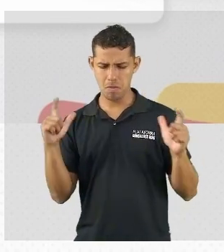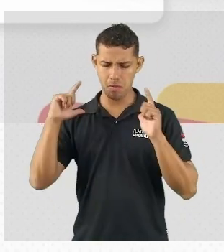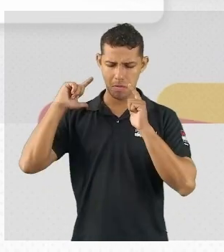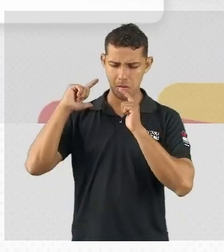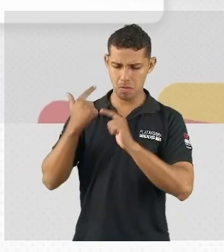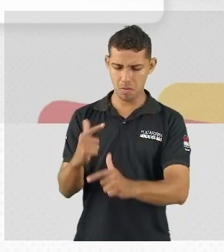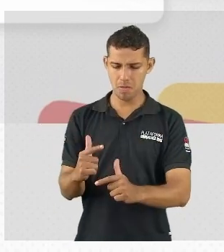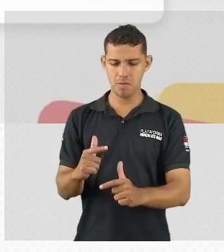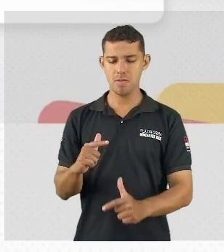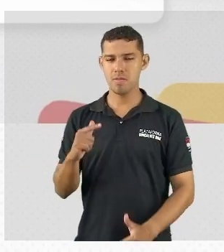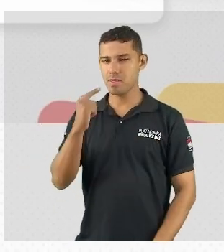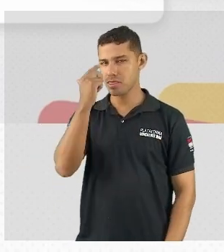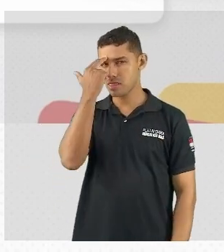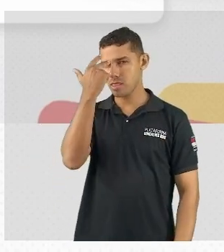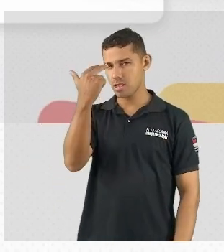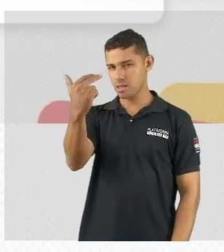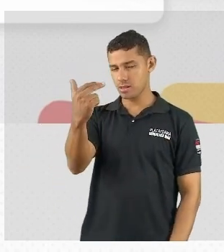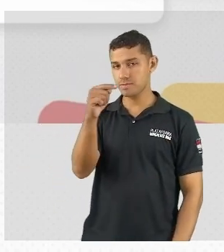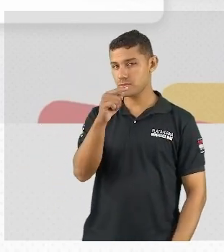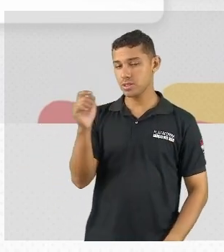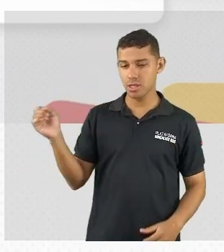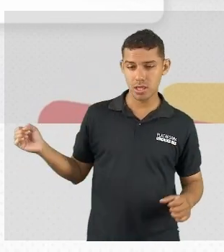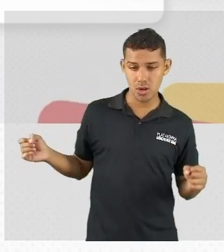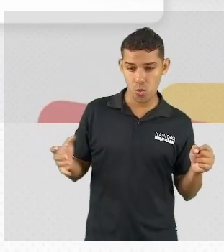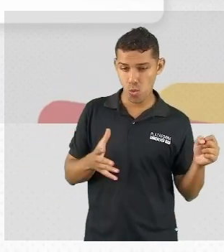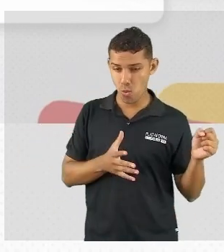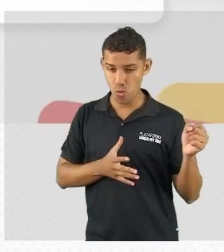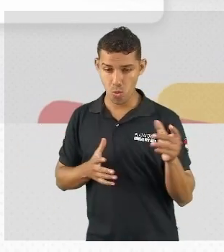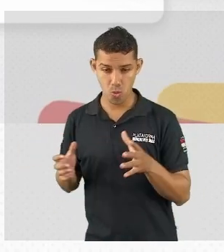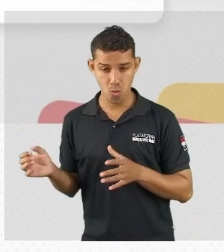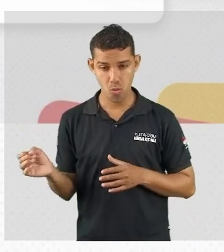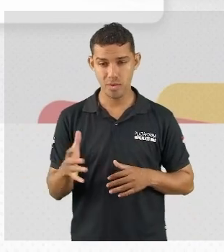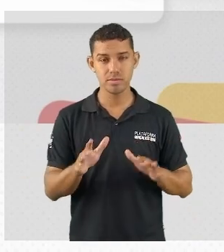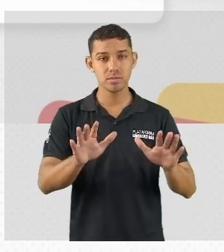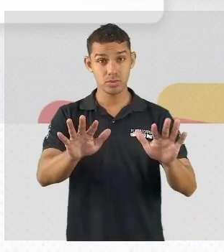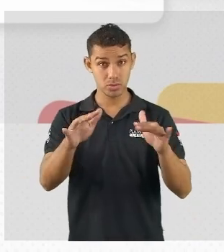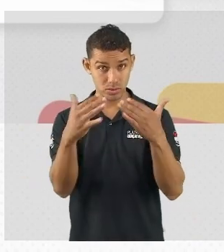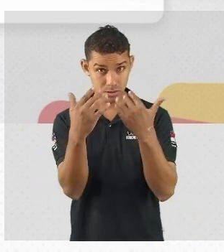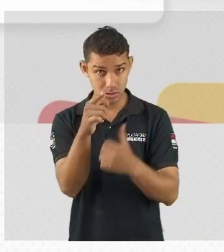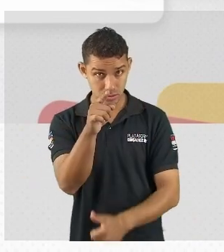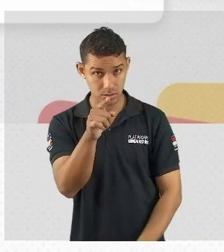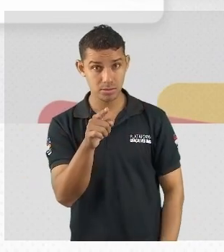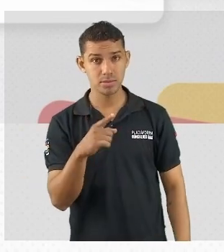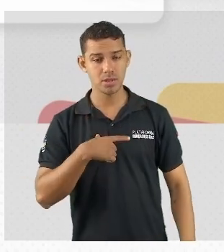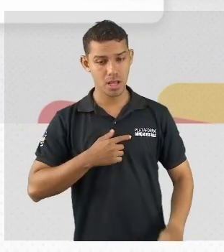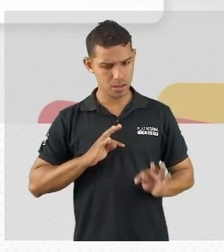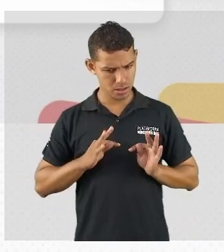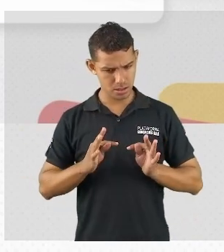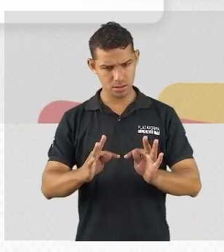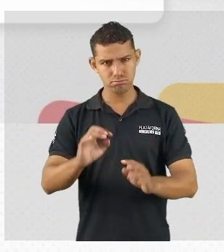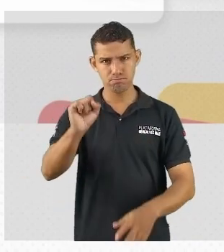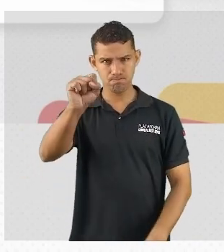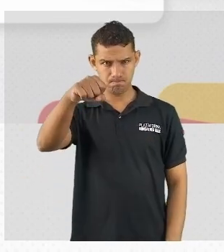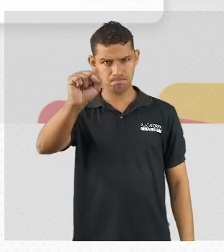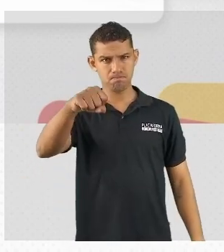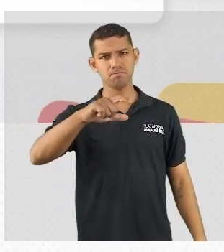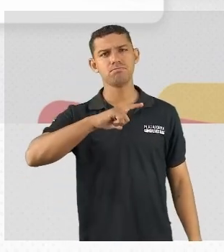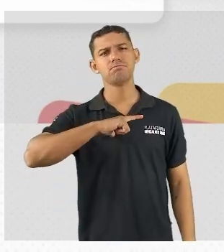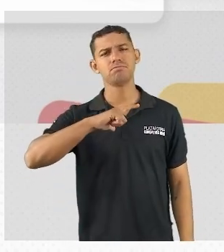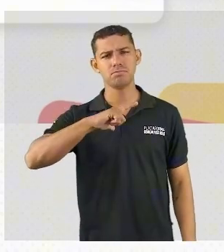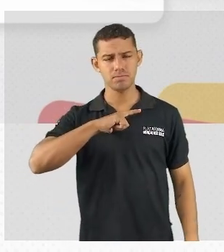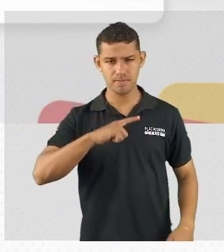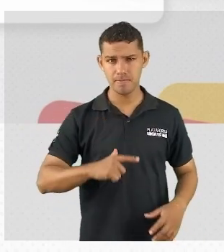tradicionais, eles trazem inovações. E aí eu chamo a atenção de vocês, inovações tecnológicas mesmo.